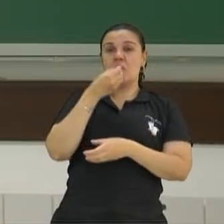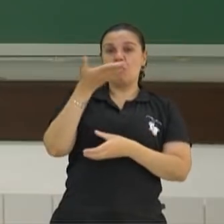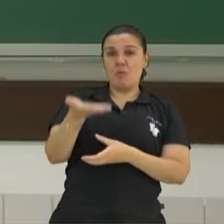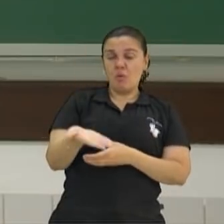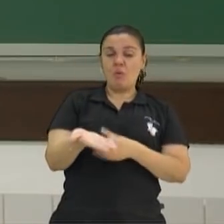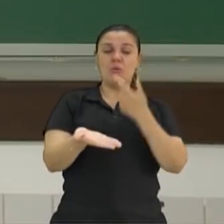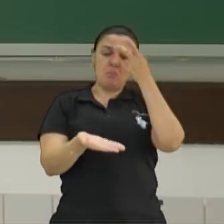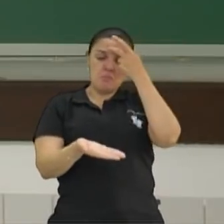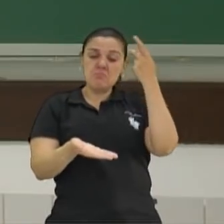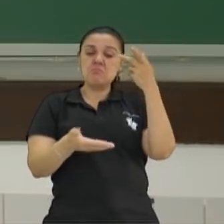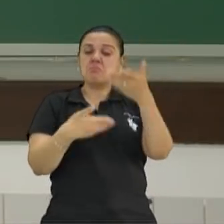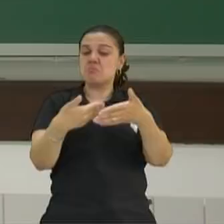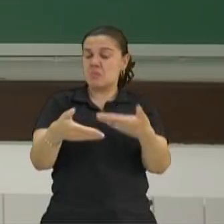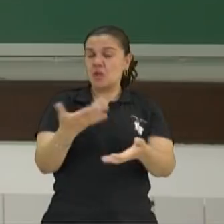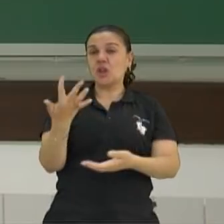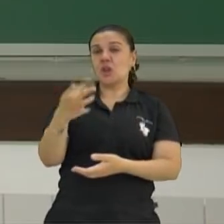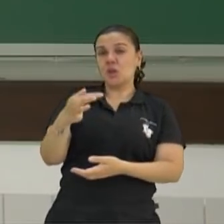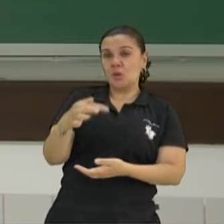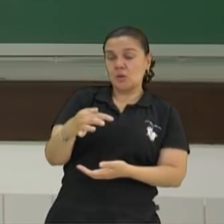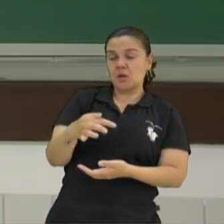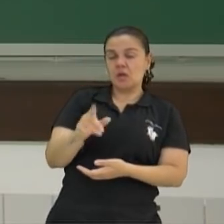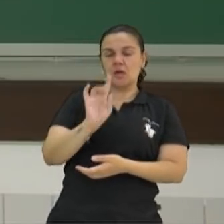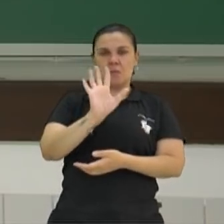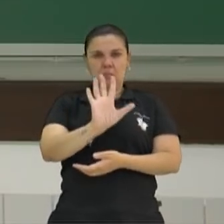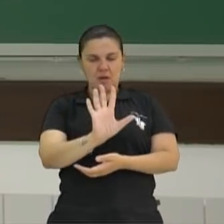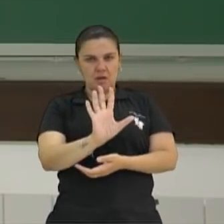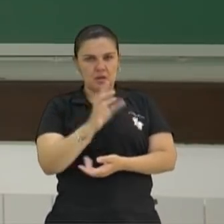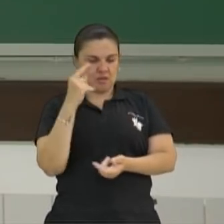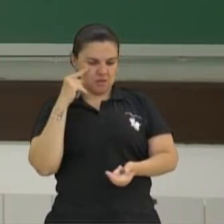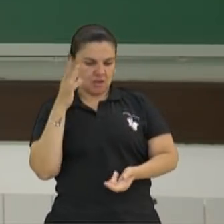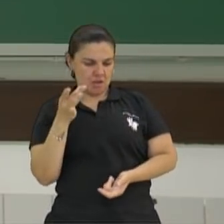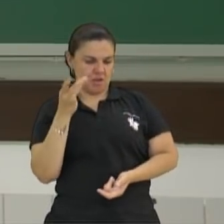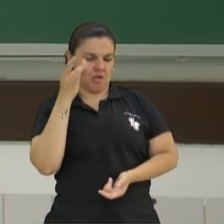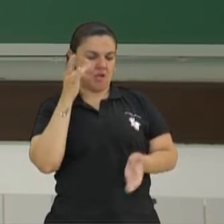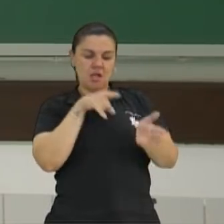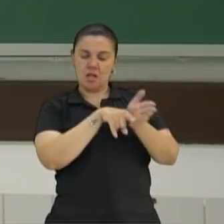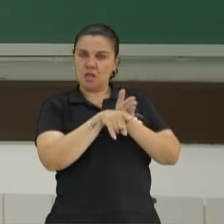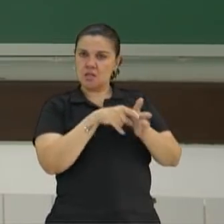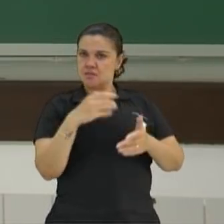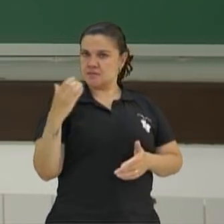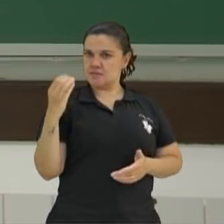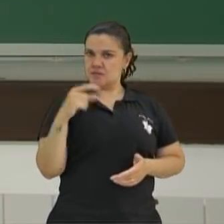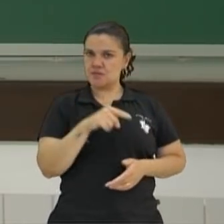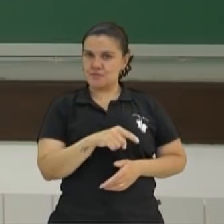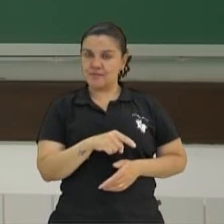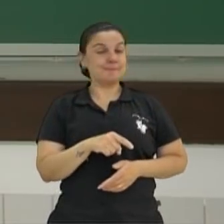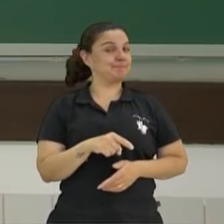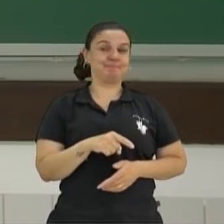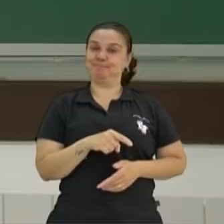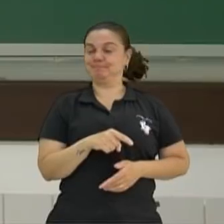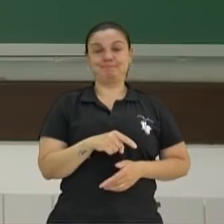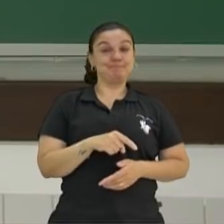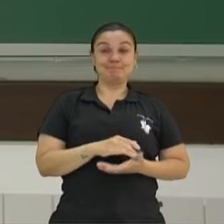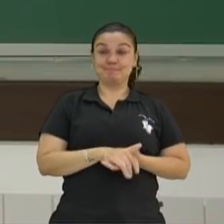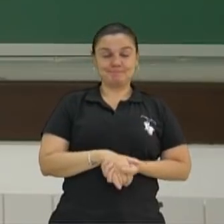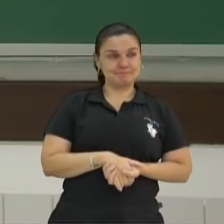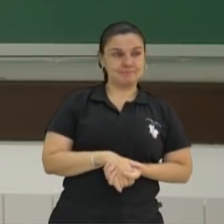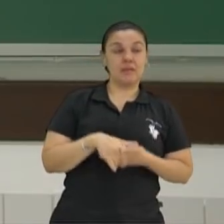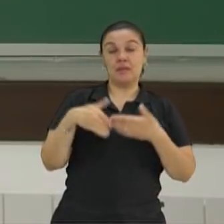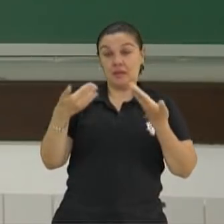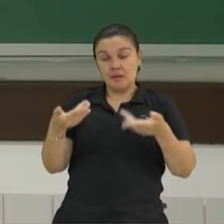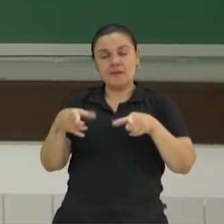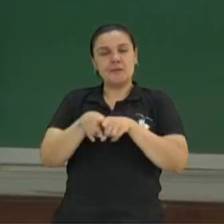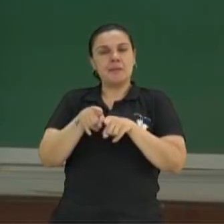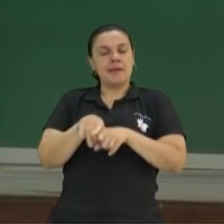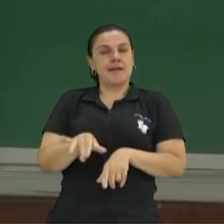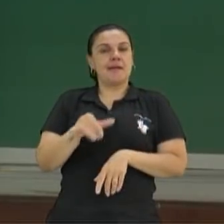para determinado tipo de dor. Porém, em nenhum momento houve uma explicação científica para tal. Vale lembrar